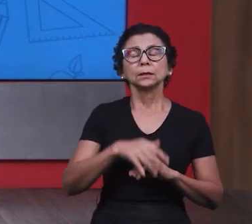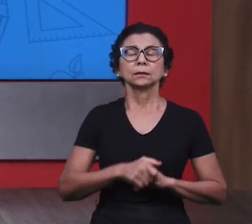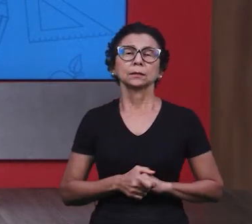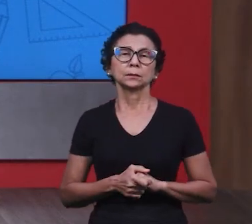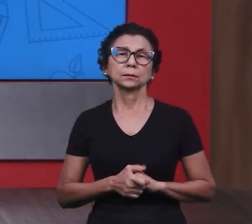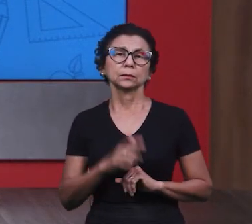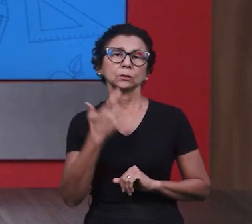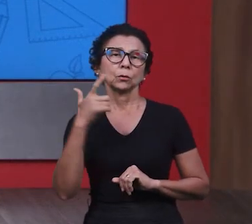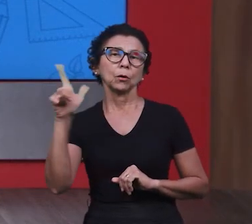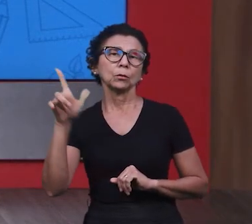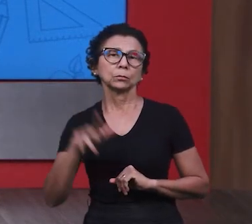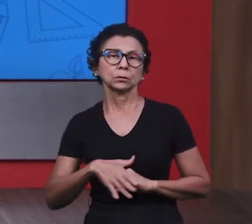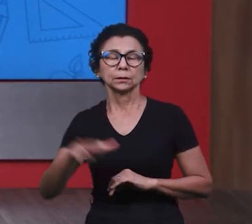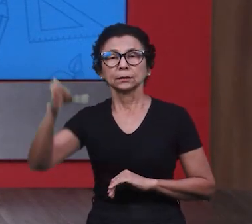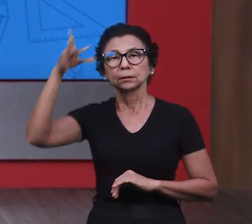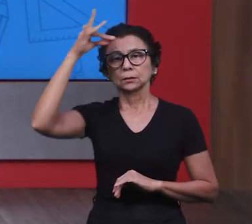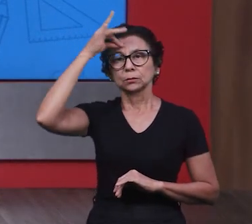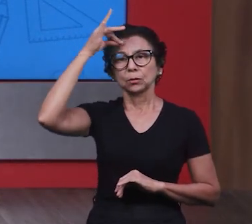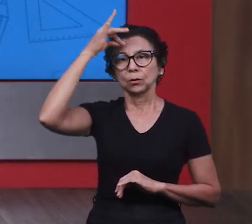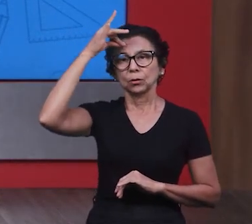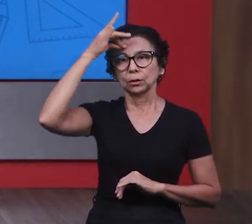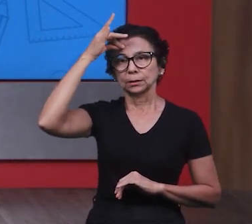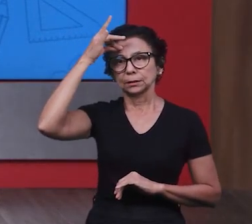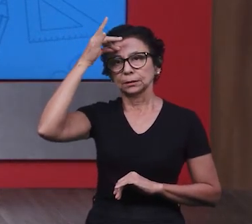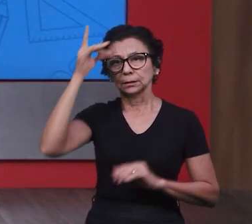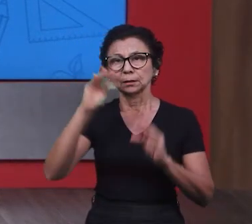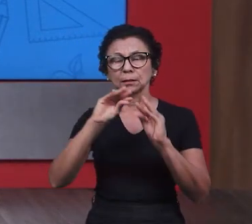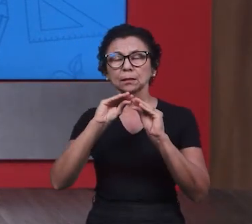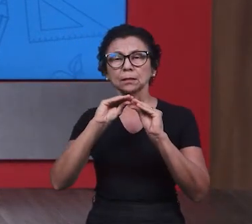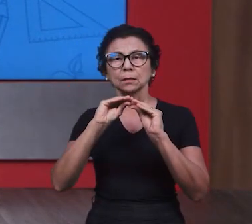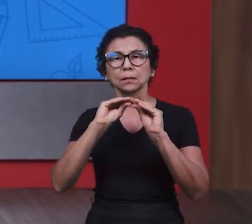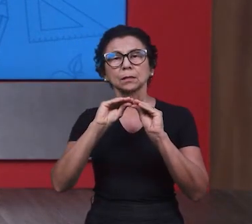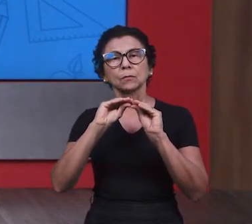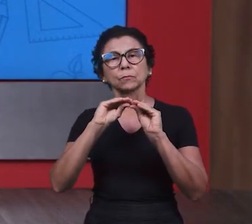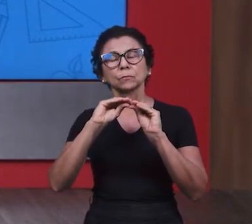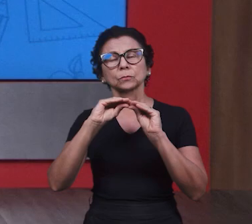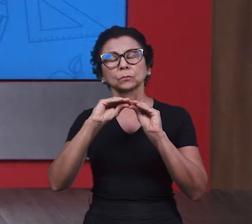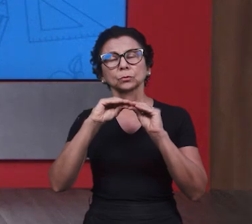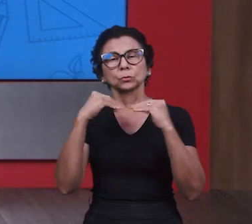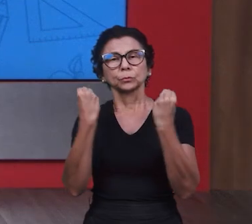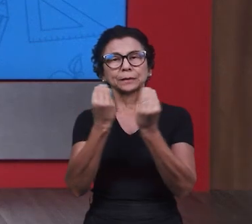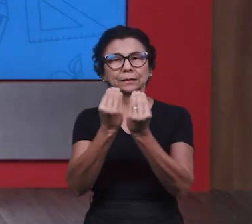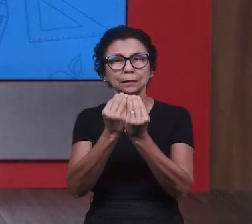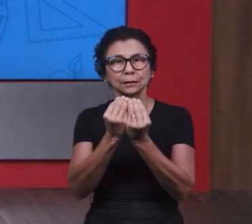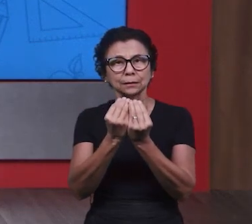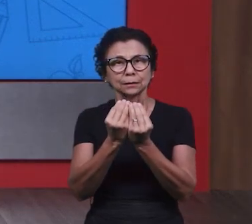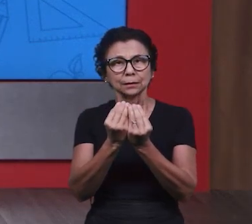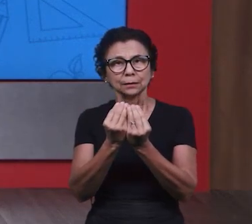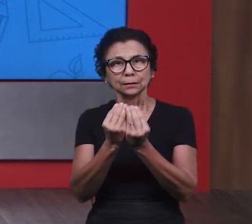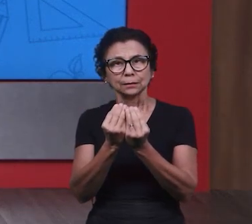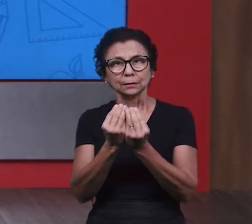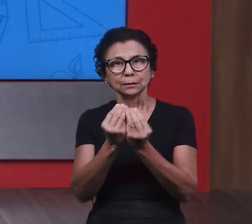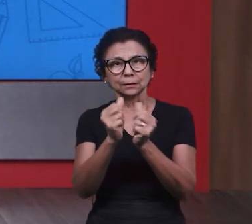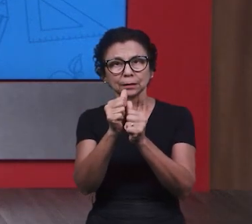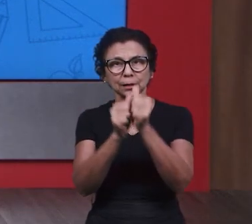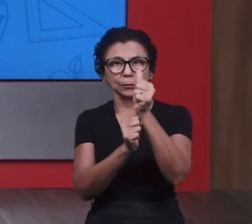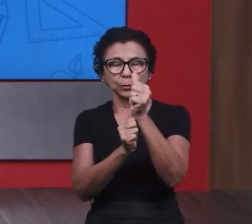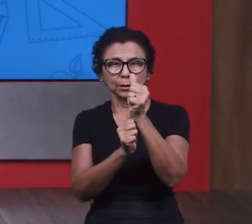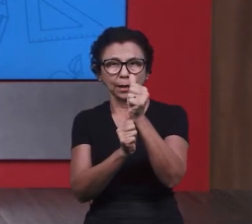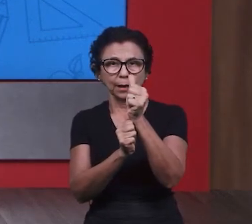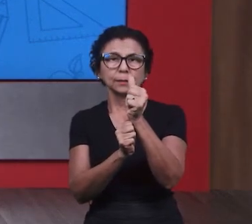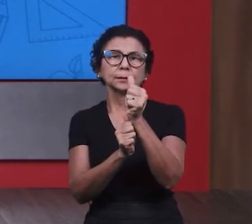guardem, estamos falando em substâncias apolares. óleos,